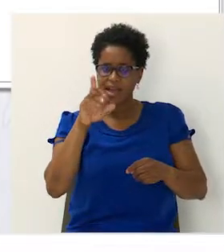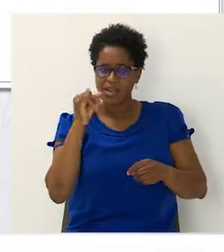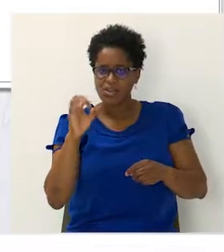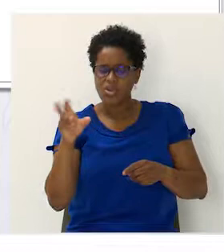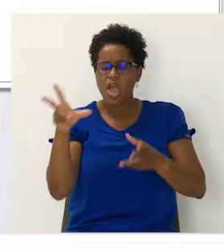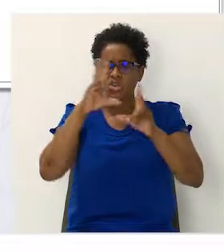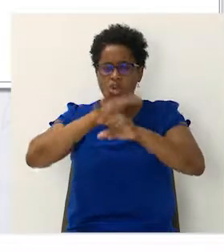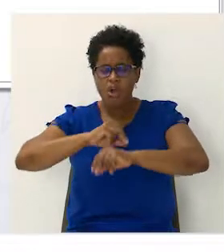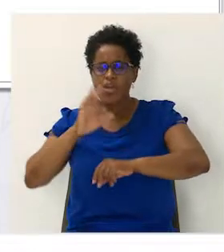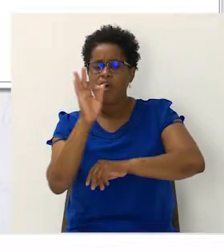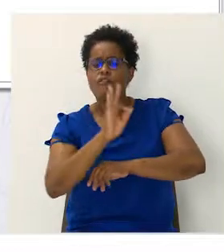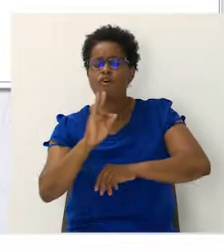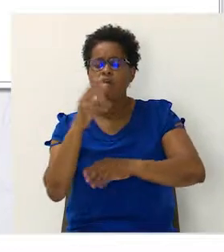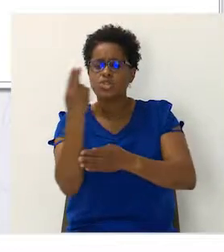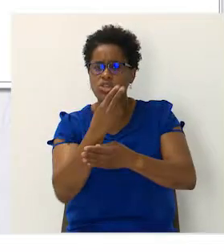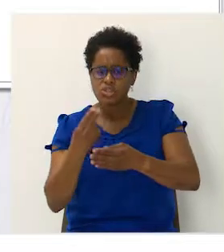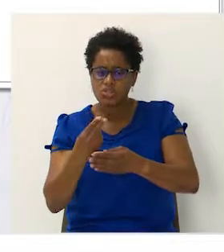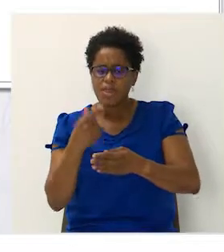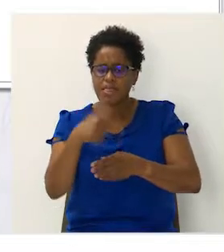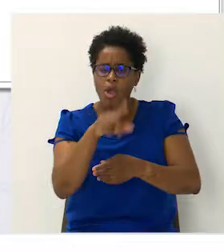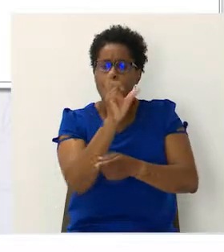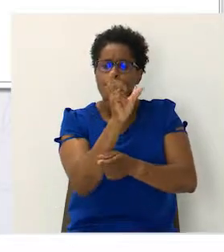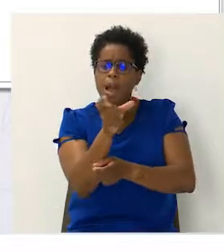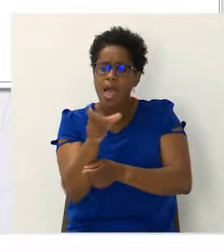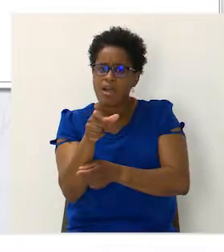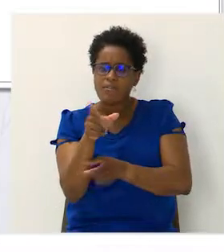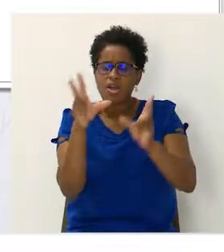artísticas. Tem uma palavra nova ali,